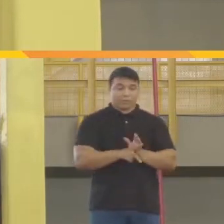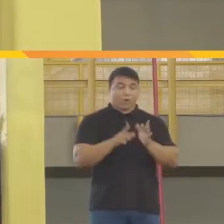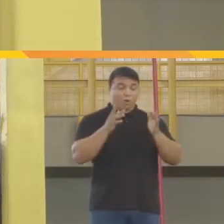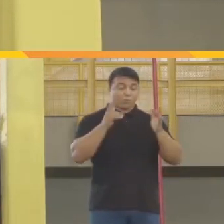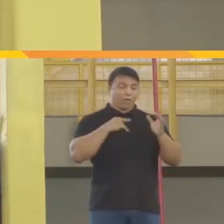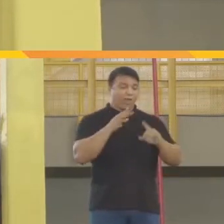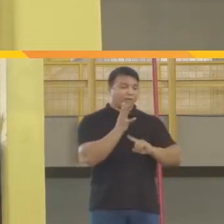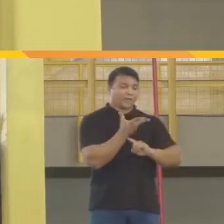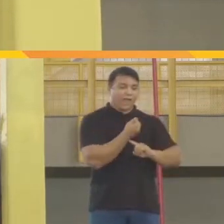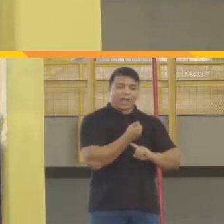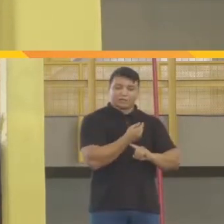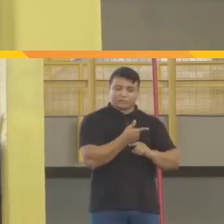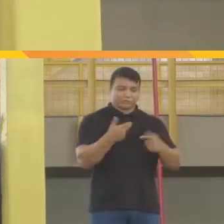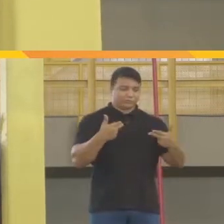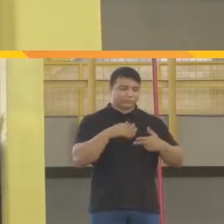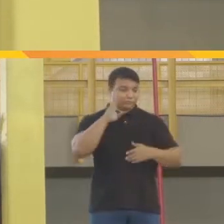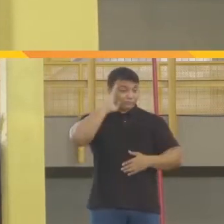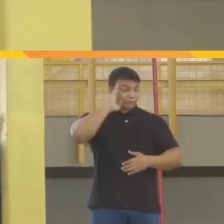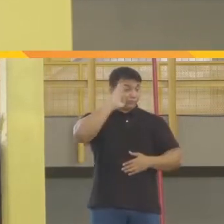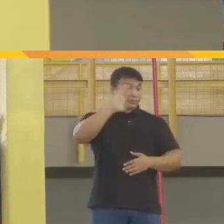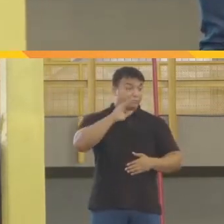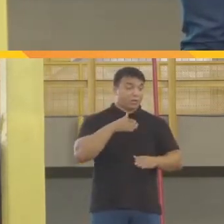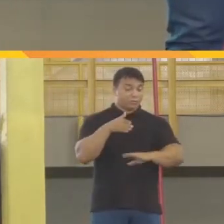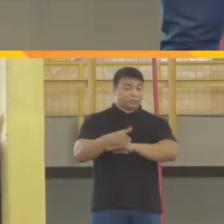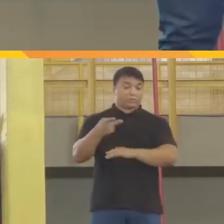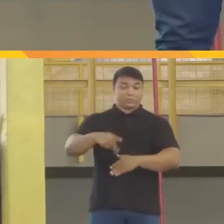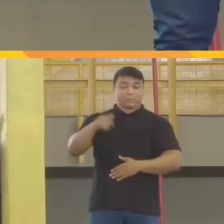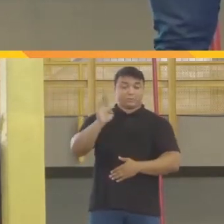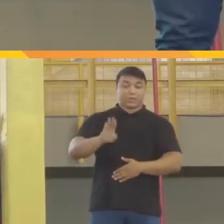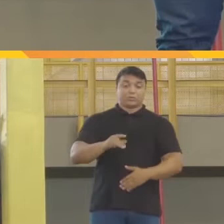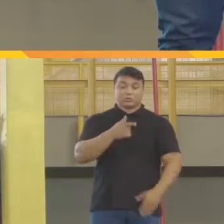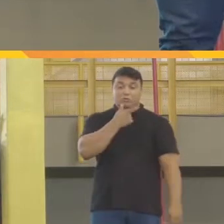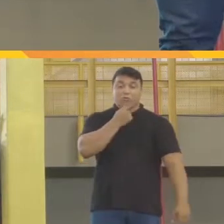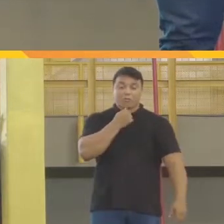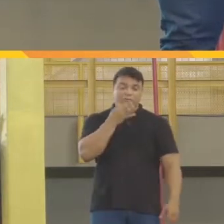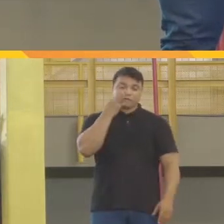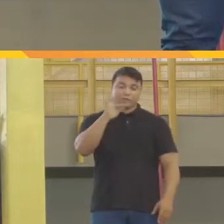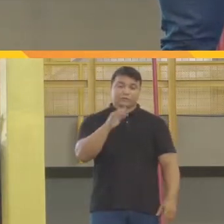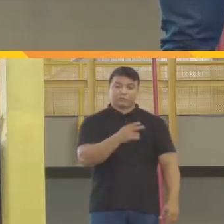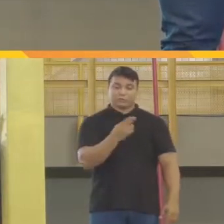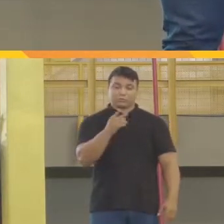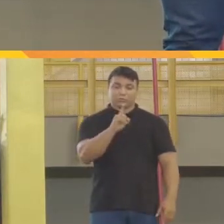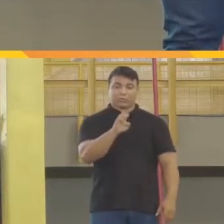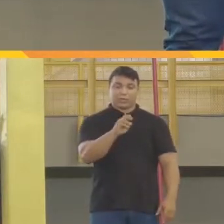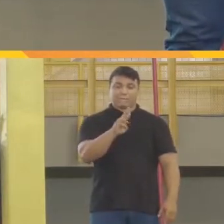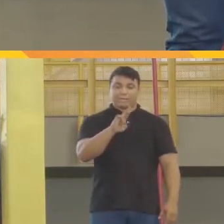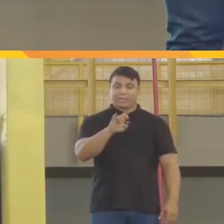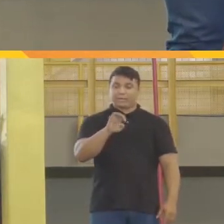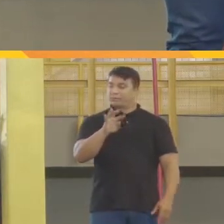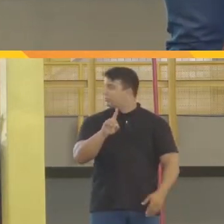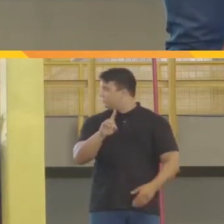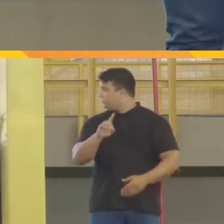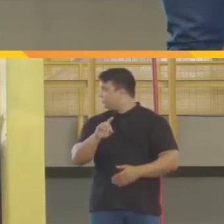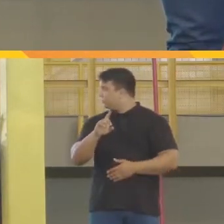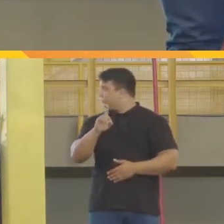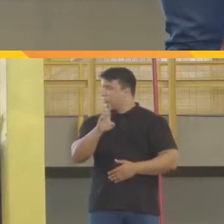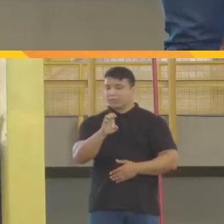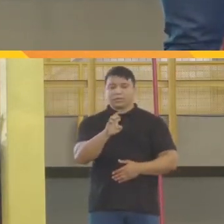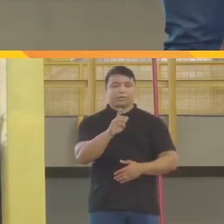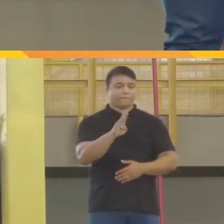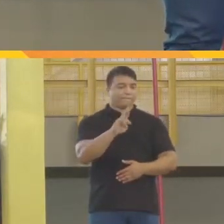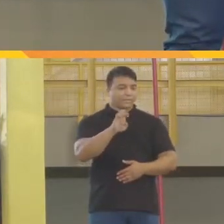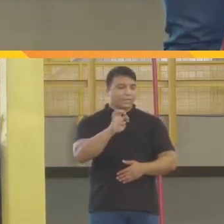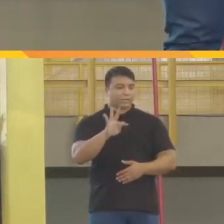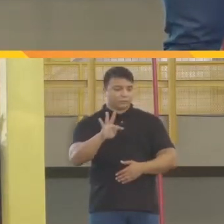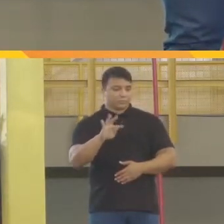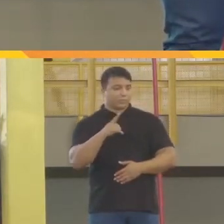artística, um dos artistas mais importantes que vem para o Brasil nessa época é um francês chamado Debré, que vai pintar a nossa fauna, a